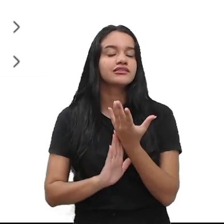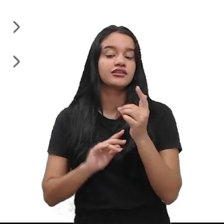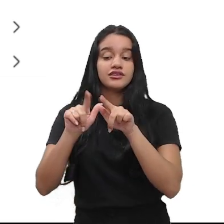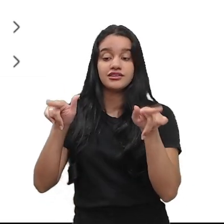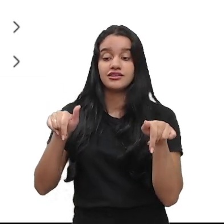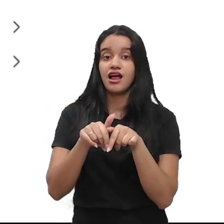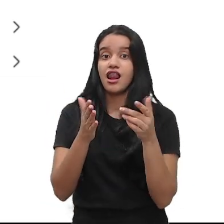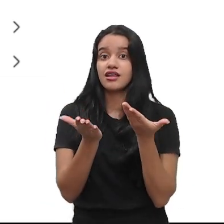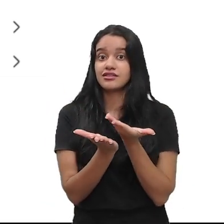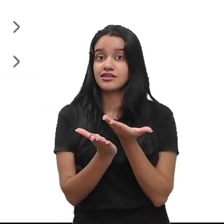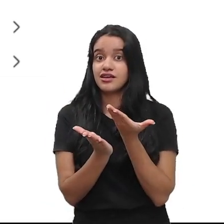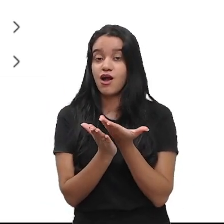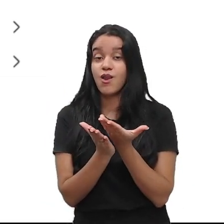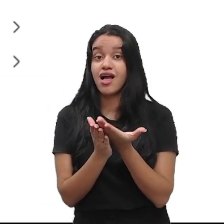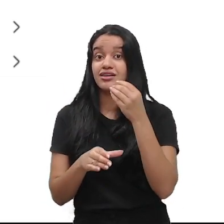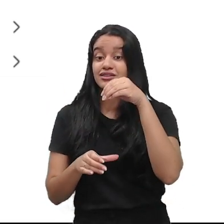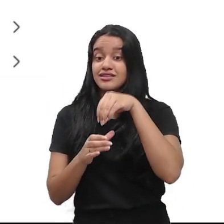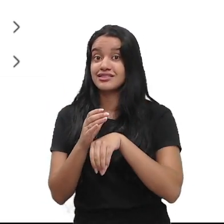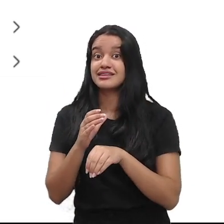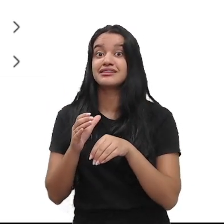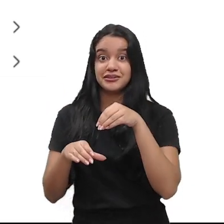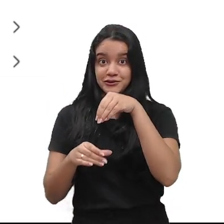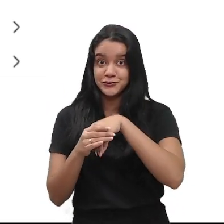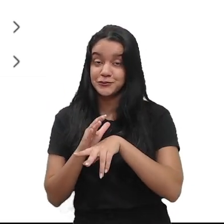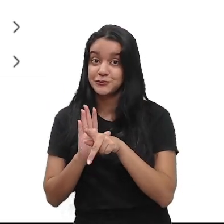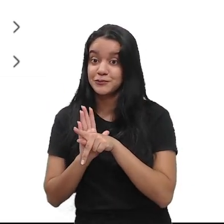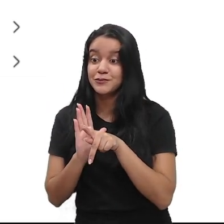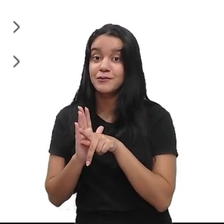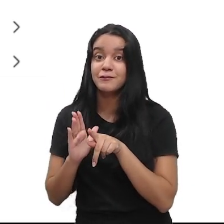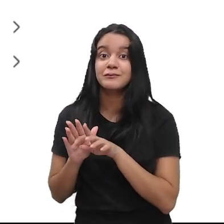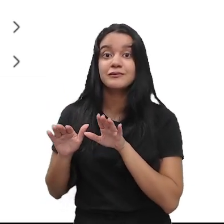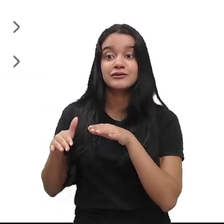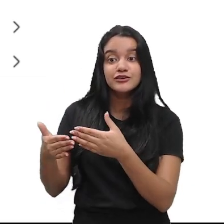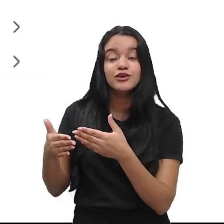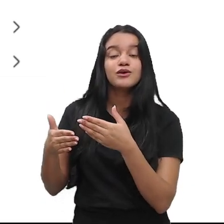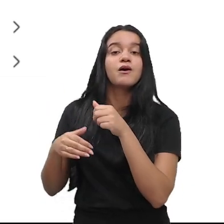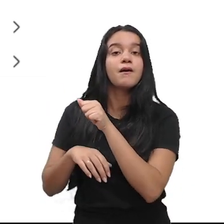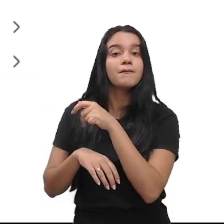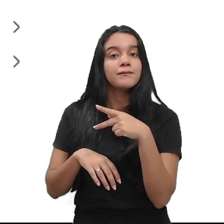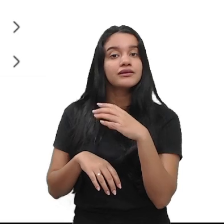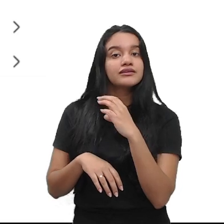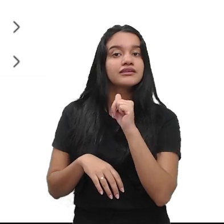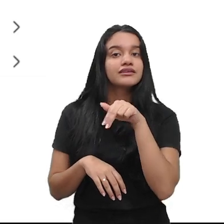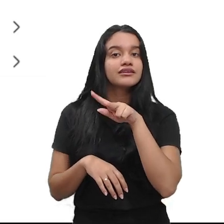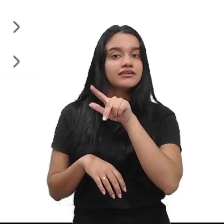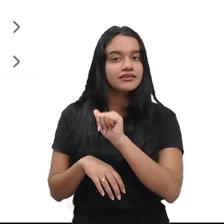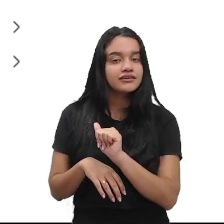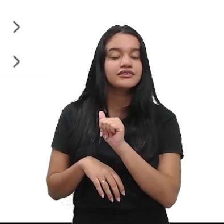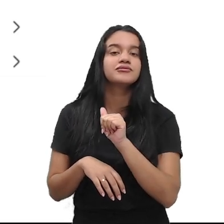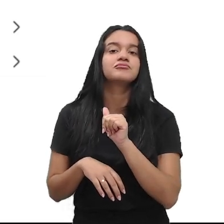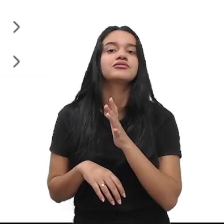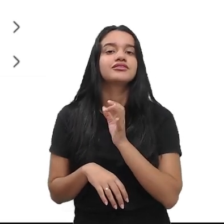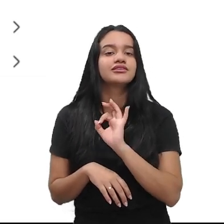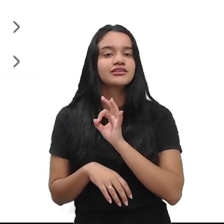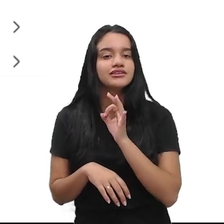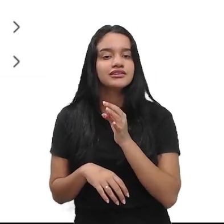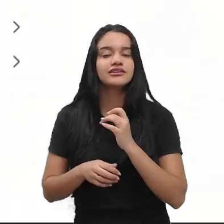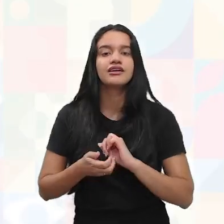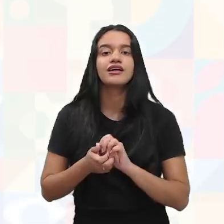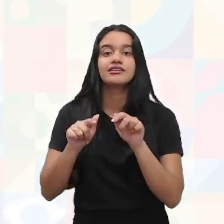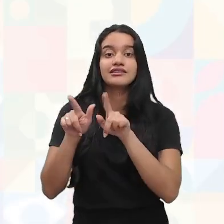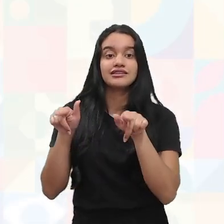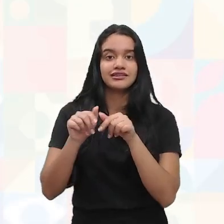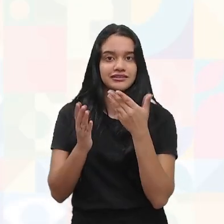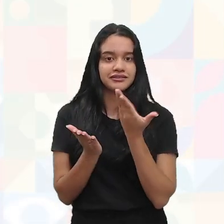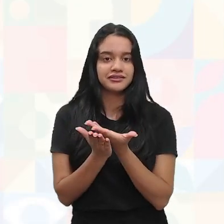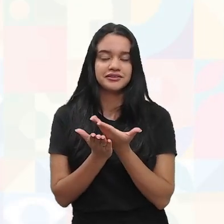dentro do próprio Canva para que a gente possa compartilhar essas artes, esses artefatos digitais dentro dessas salas de